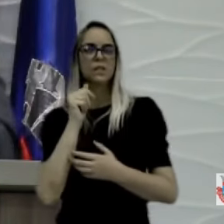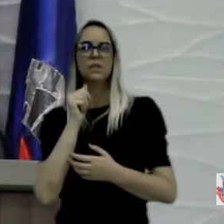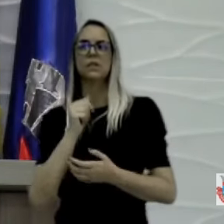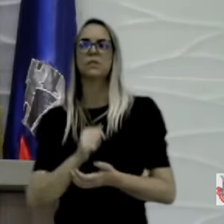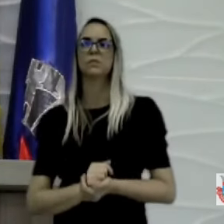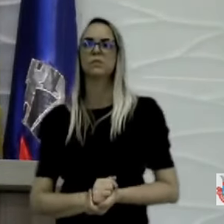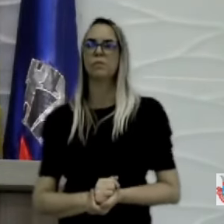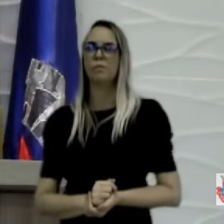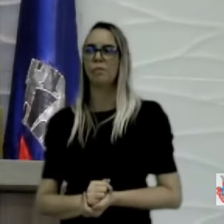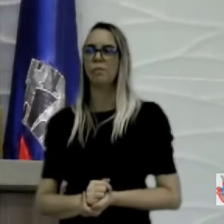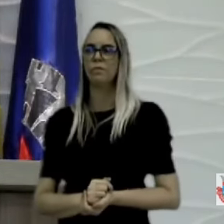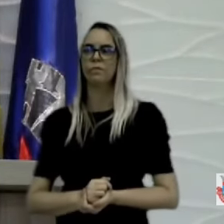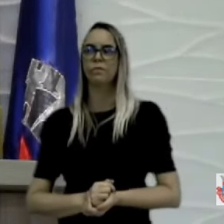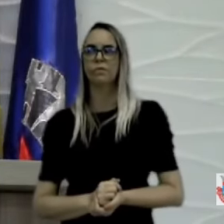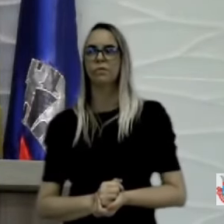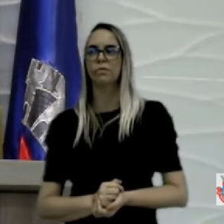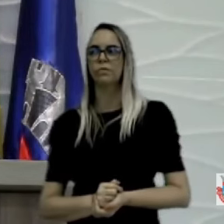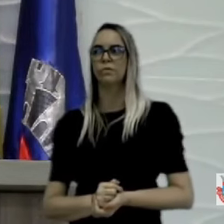E tem um vídeo.